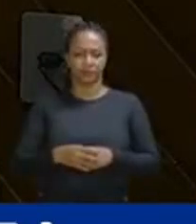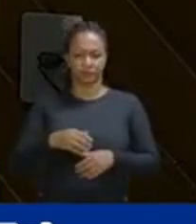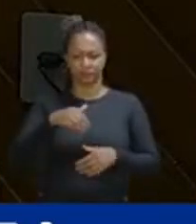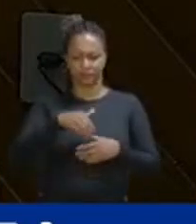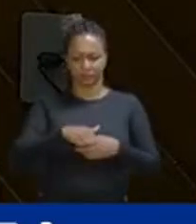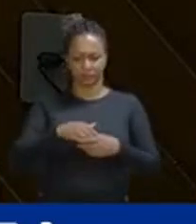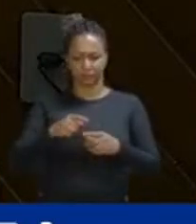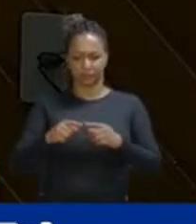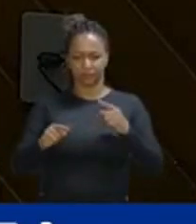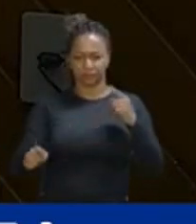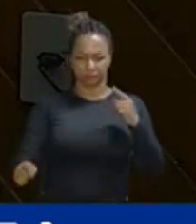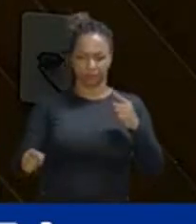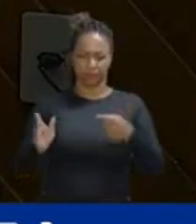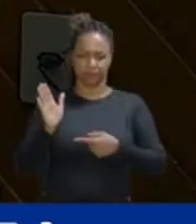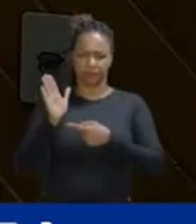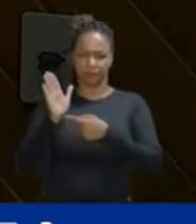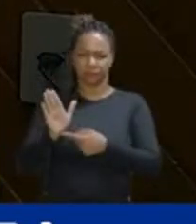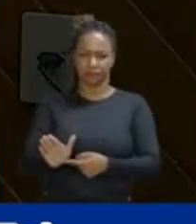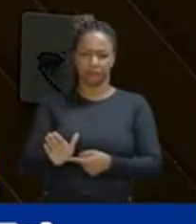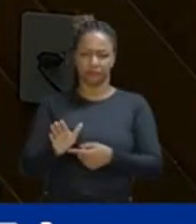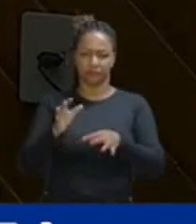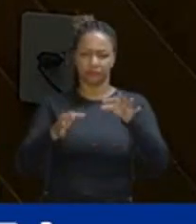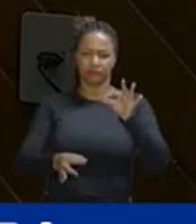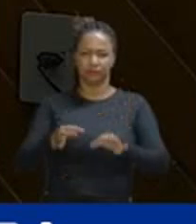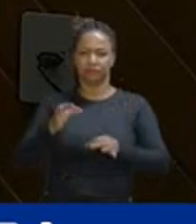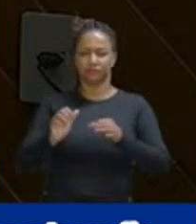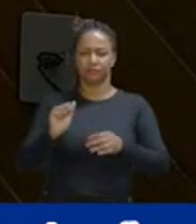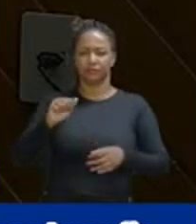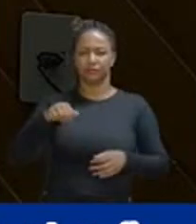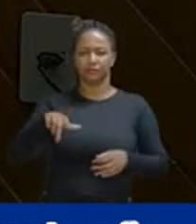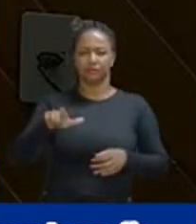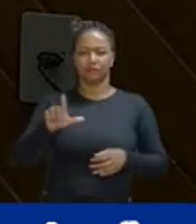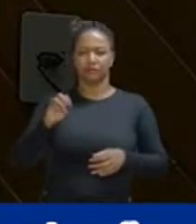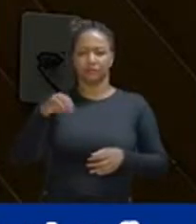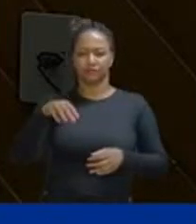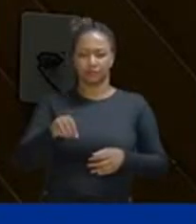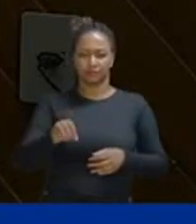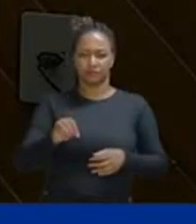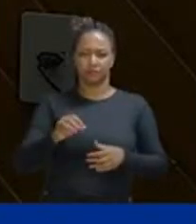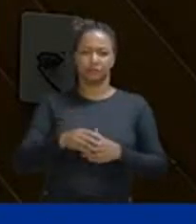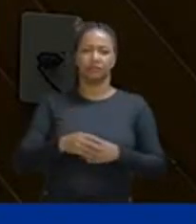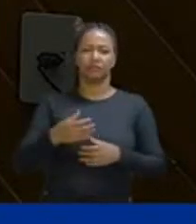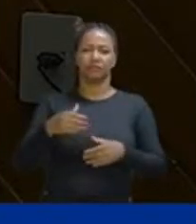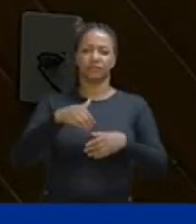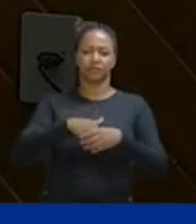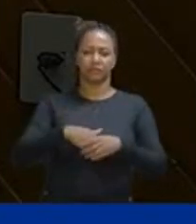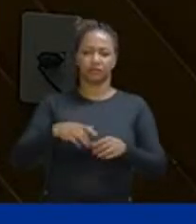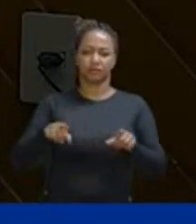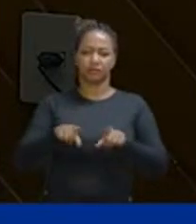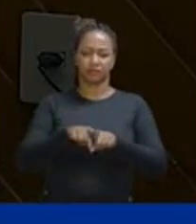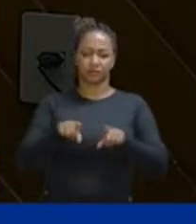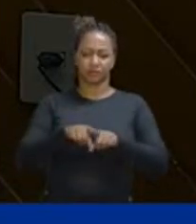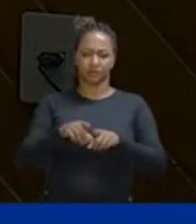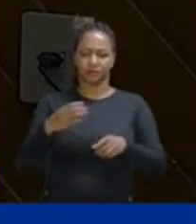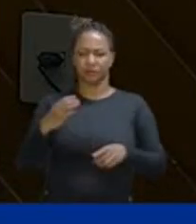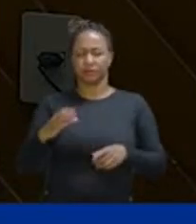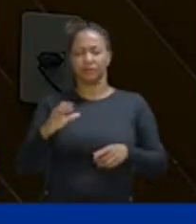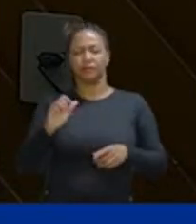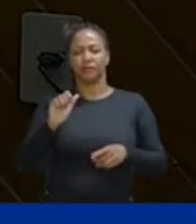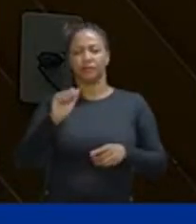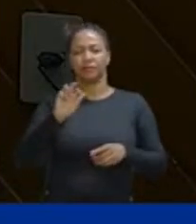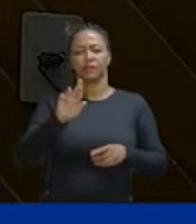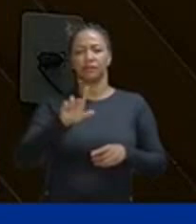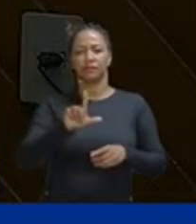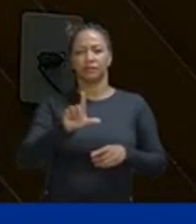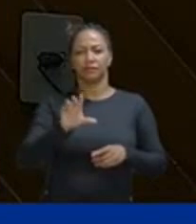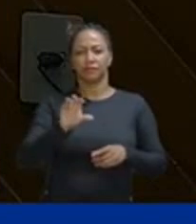divergente curtos, curtiços na apresentado laterais, pelo os óculos de armação escura, tem barba escanoada, Consul grisalho e traz toga substanciado preta. no voto do desembargador Carlos Torque,